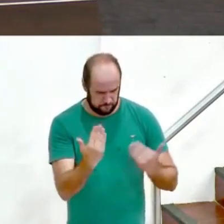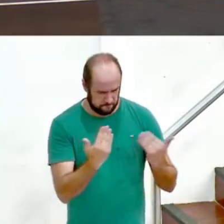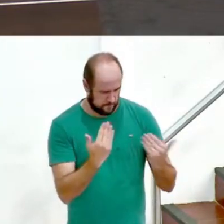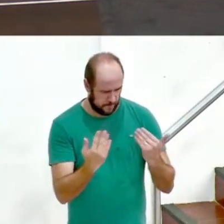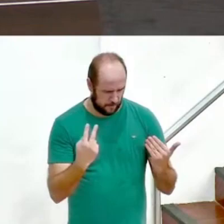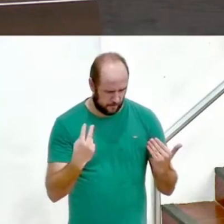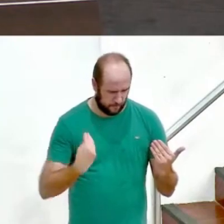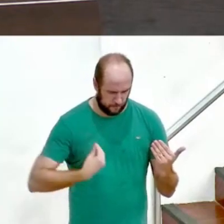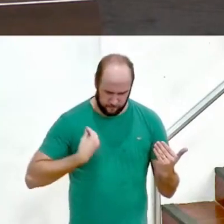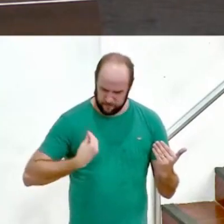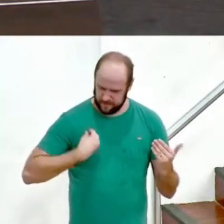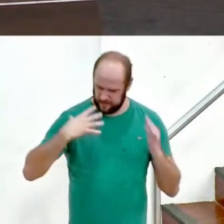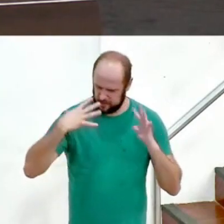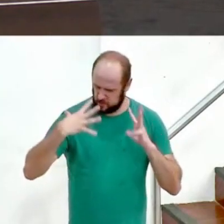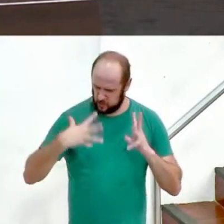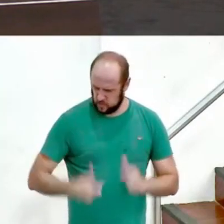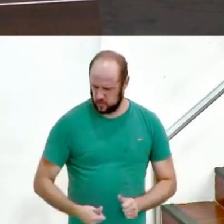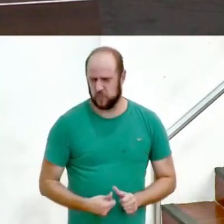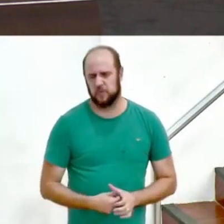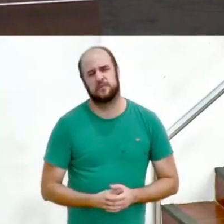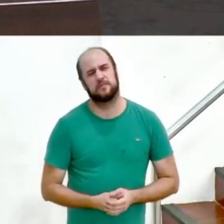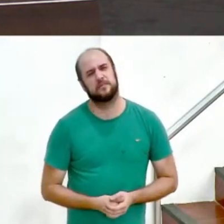por completo.